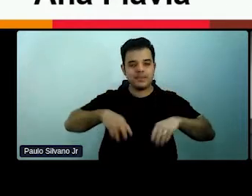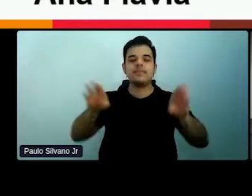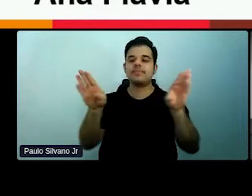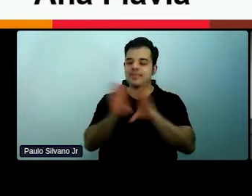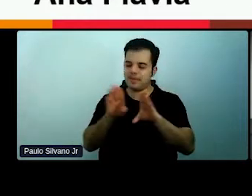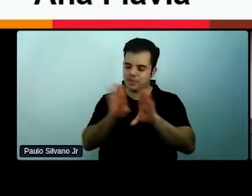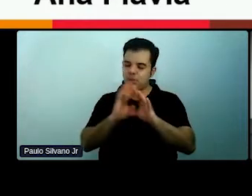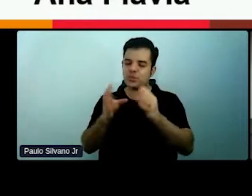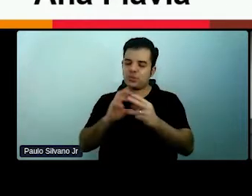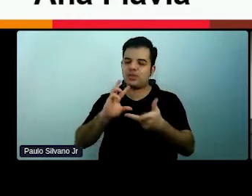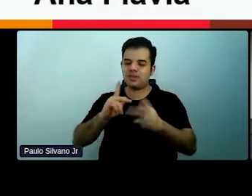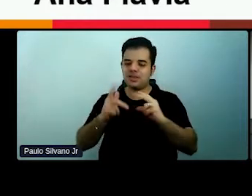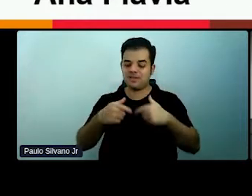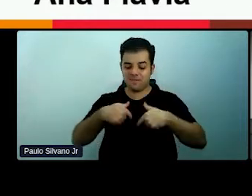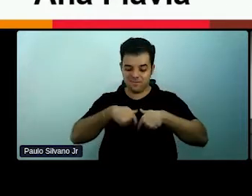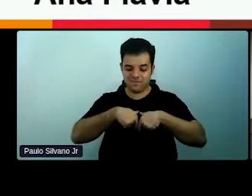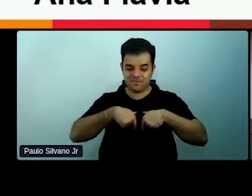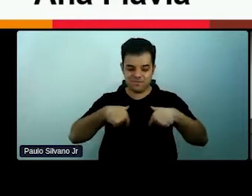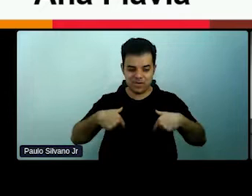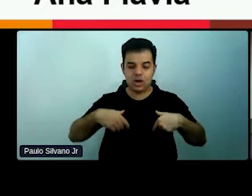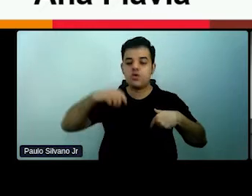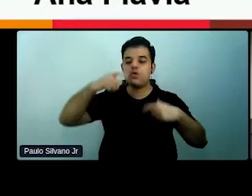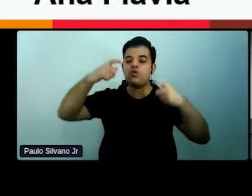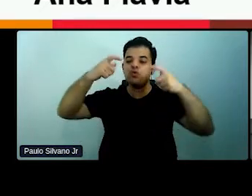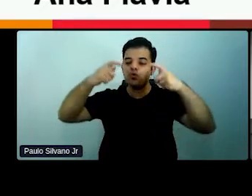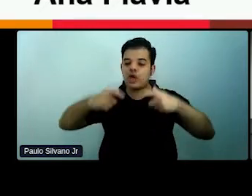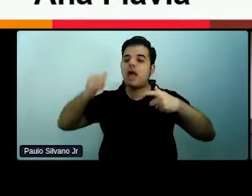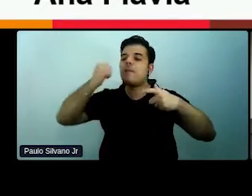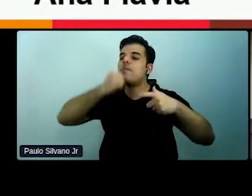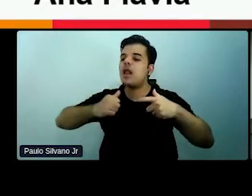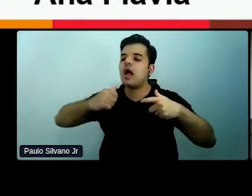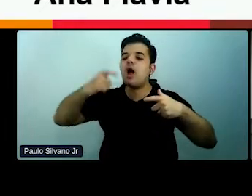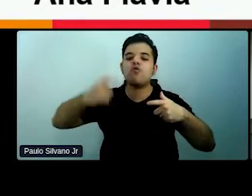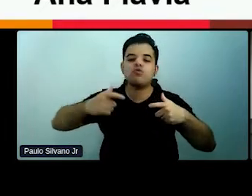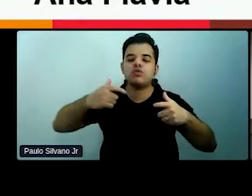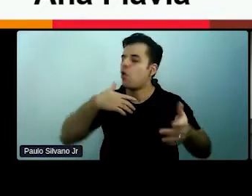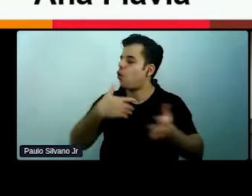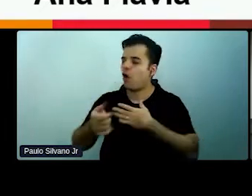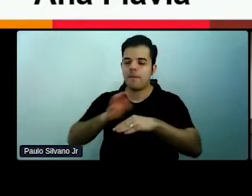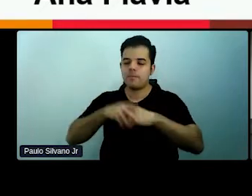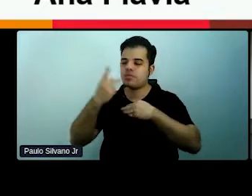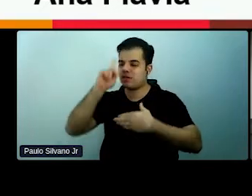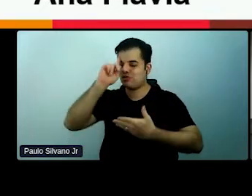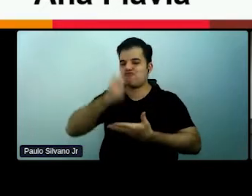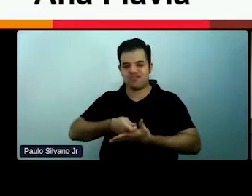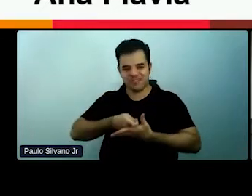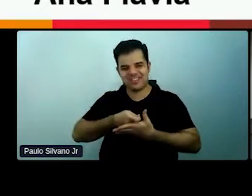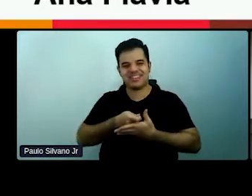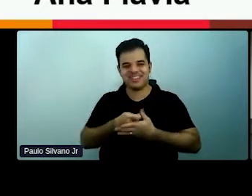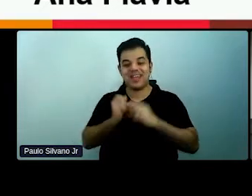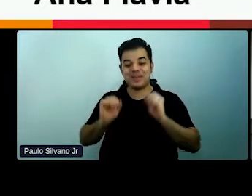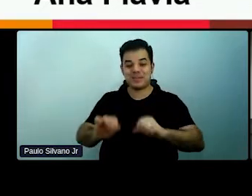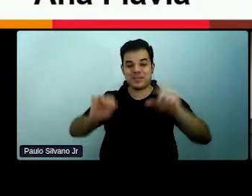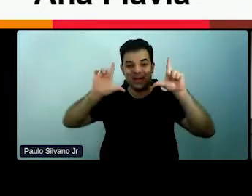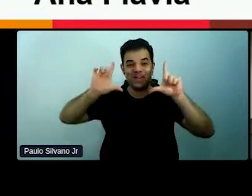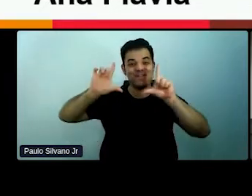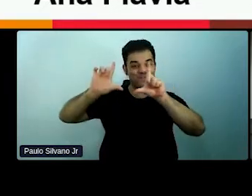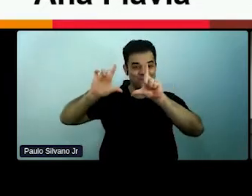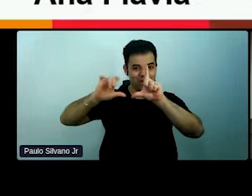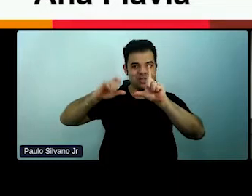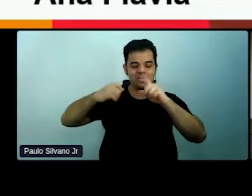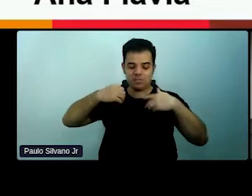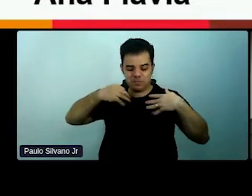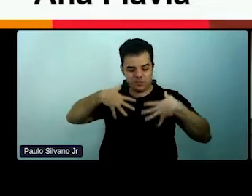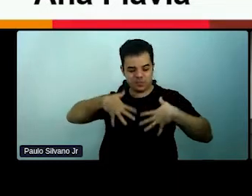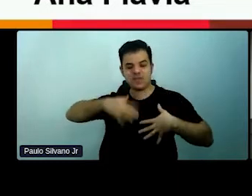do TDC, com a frase "Lugar de mulher é onde ela quiser". E a minha foto que está na tela na apresentação é